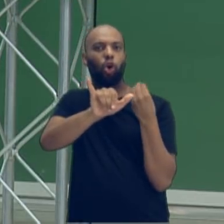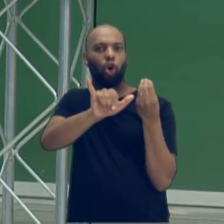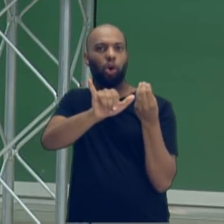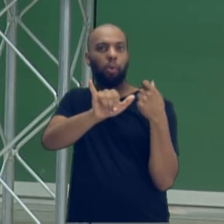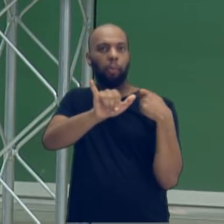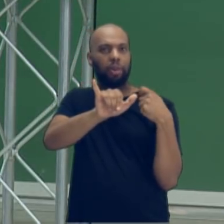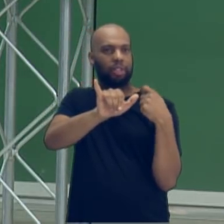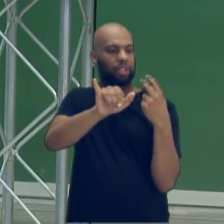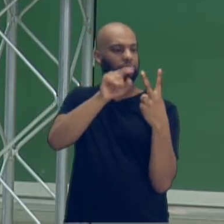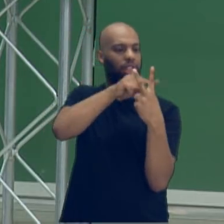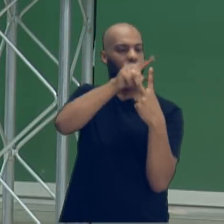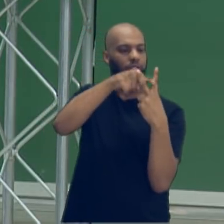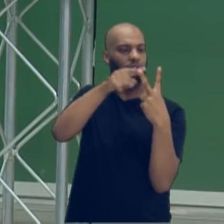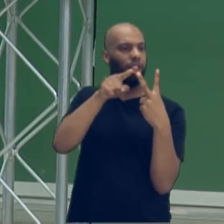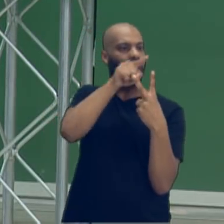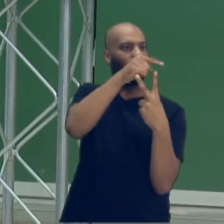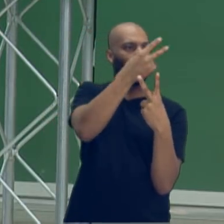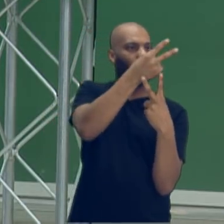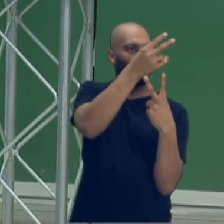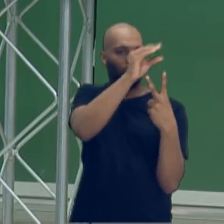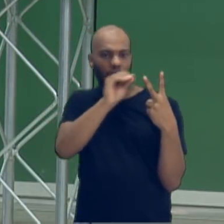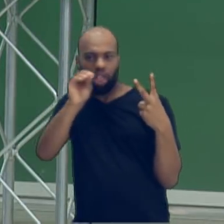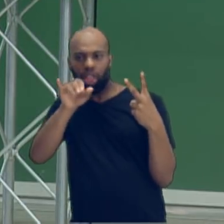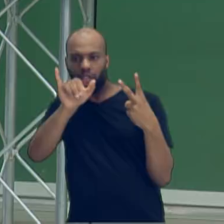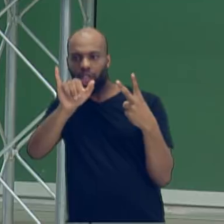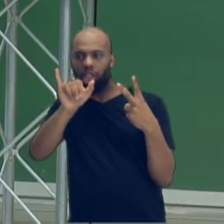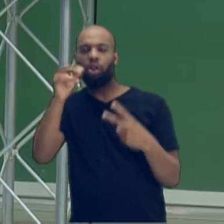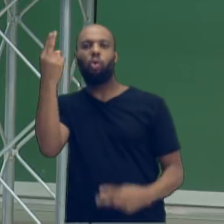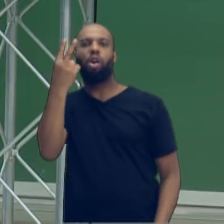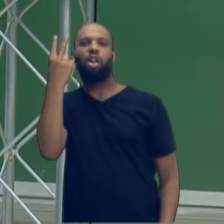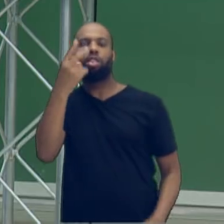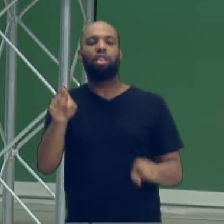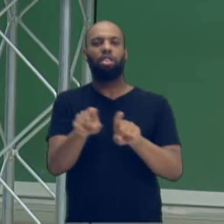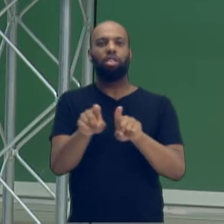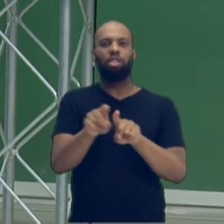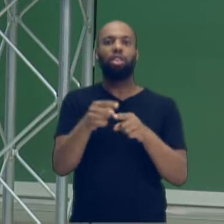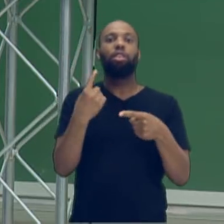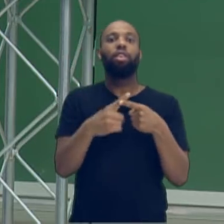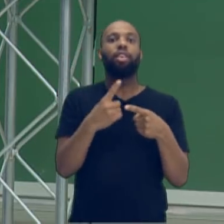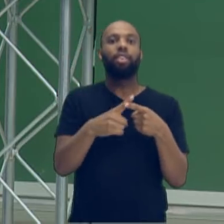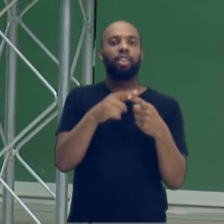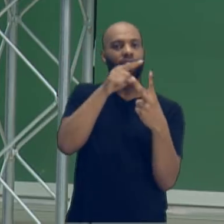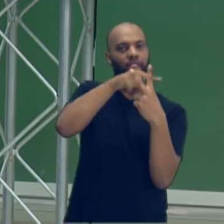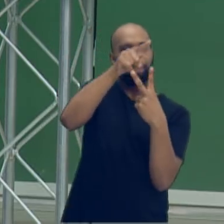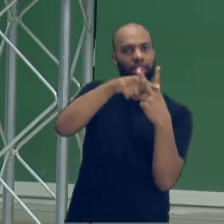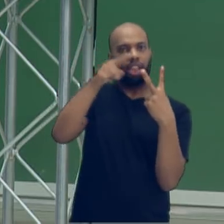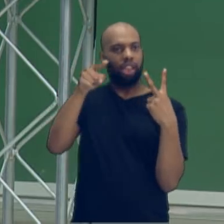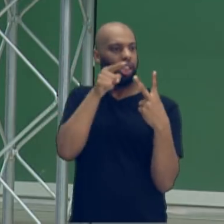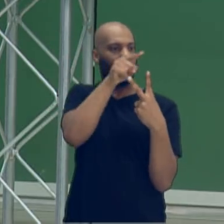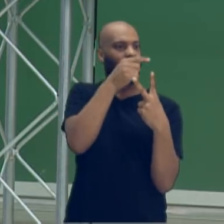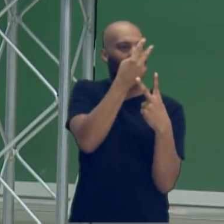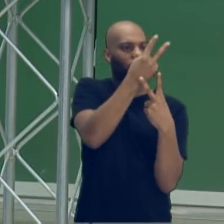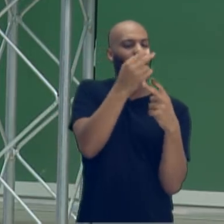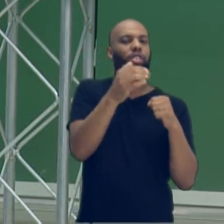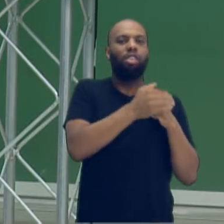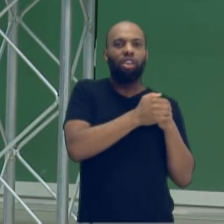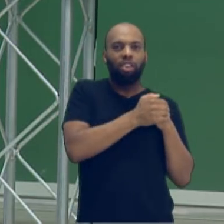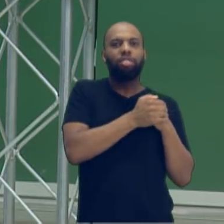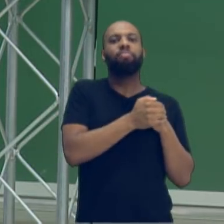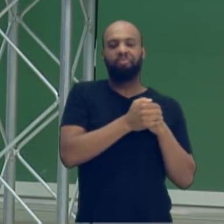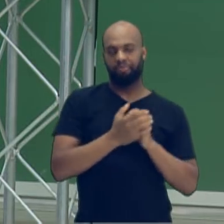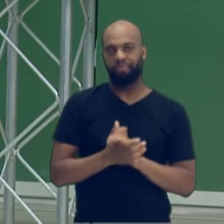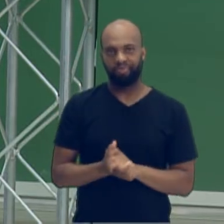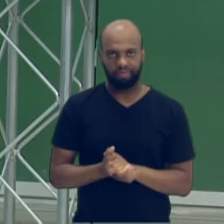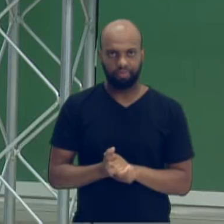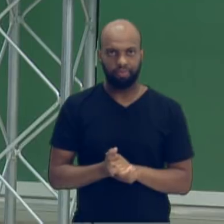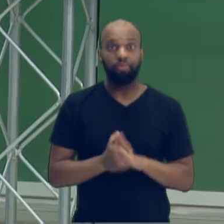radical, eu tenho que colocar ele elevado ao quadrado. Lembrando que a raiz é uma raiz quadrada e, por isso, tem índice